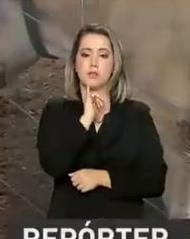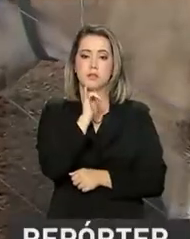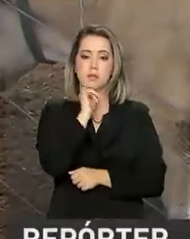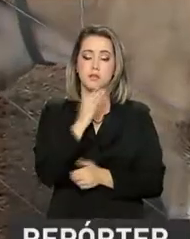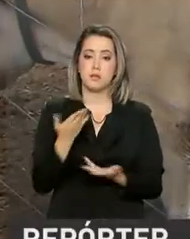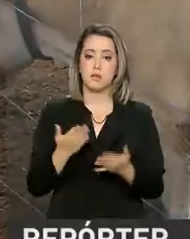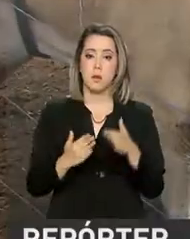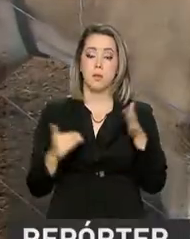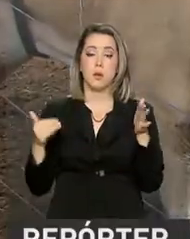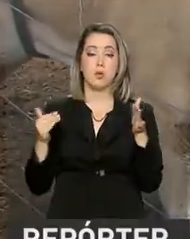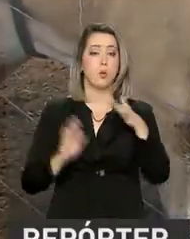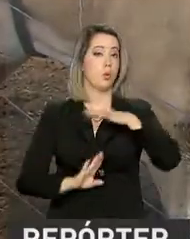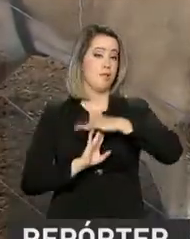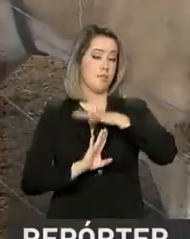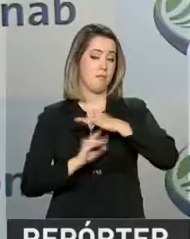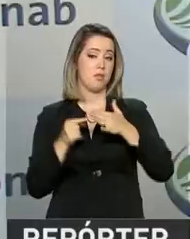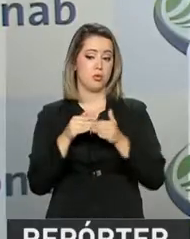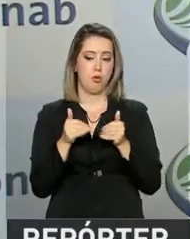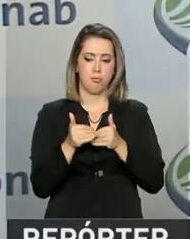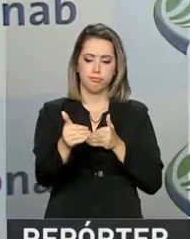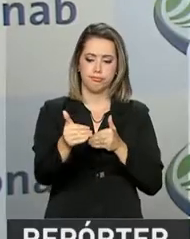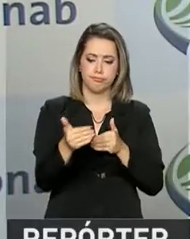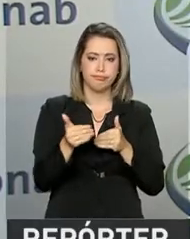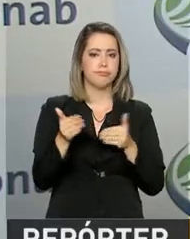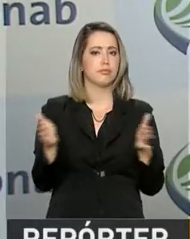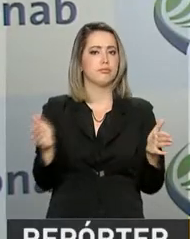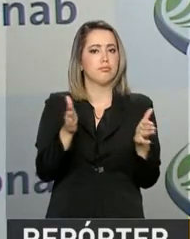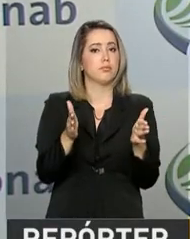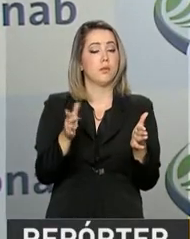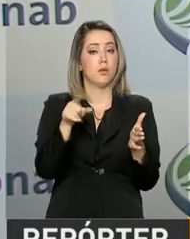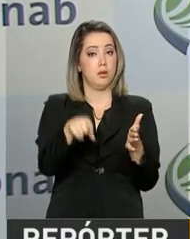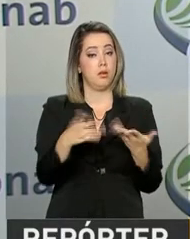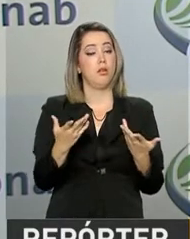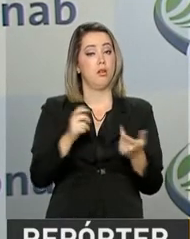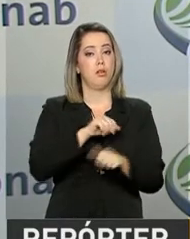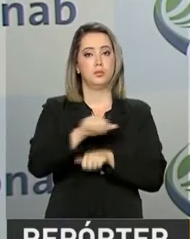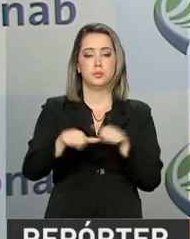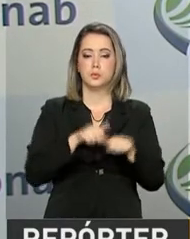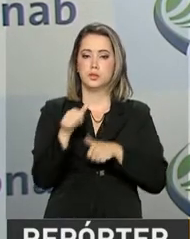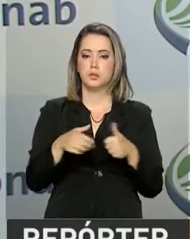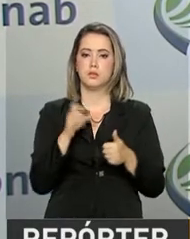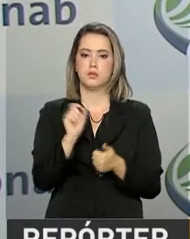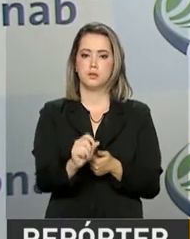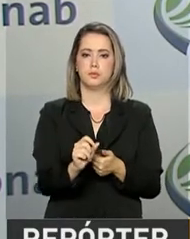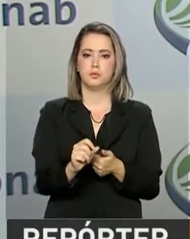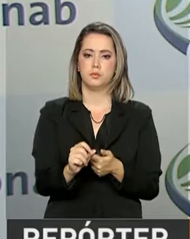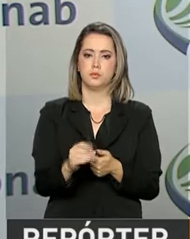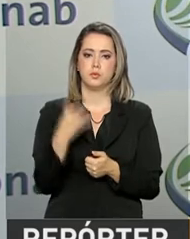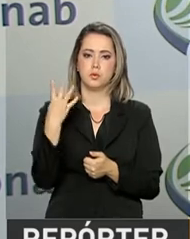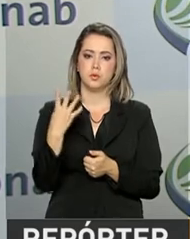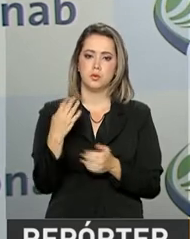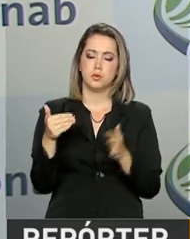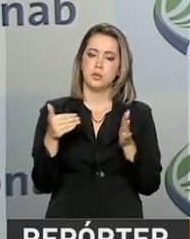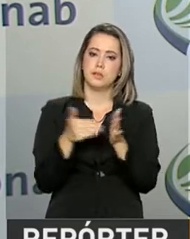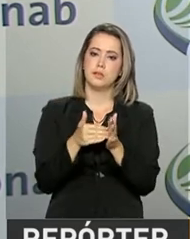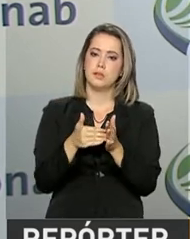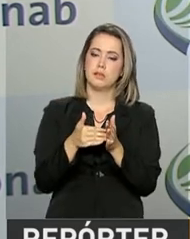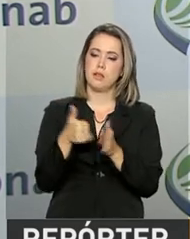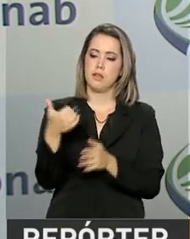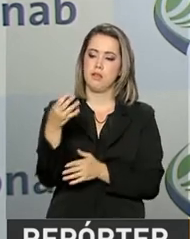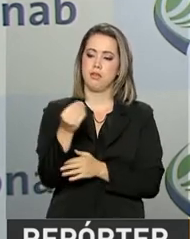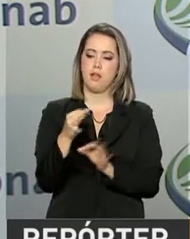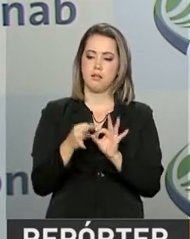limite de tamanho da propriedade foi proposta uma alteração de 4 para até dez módulos